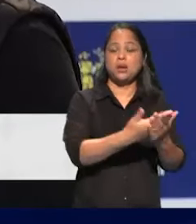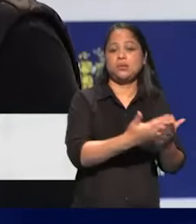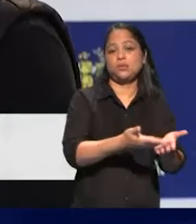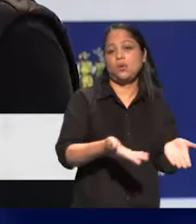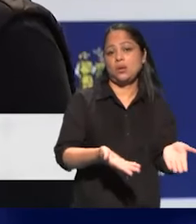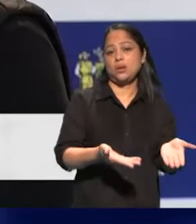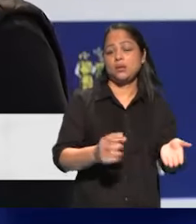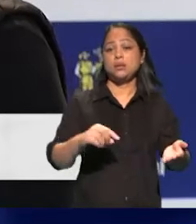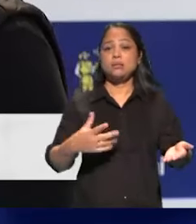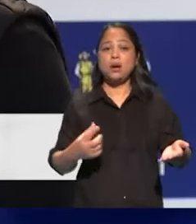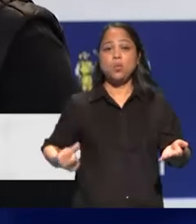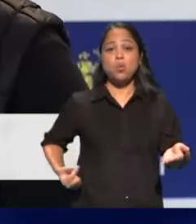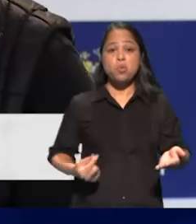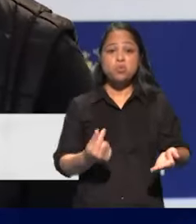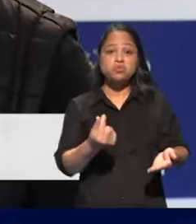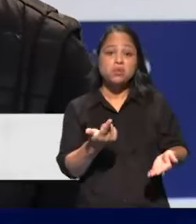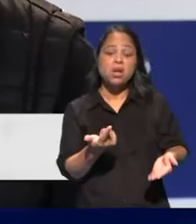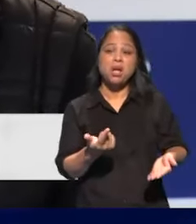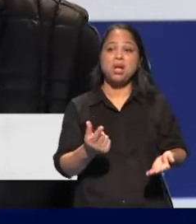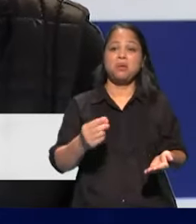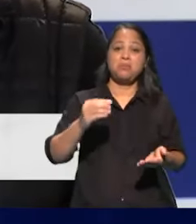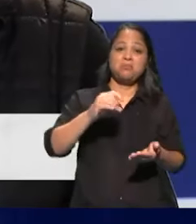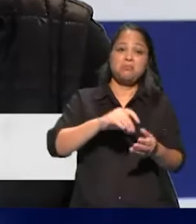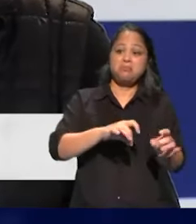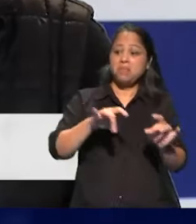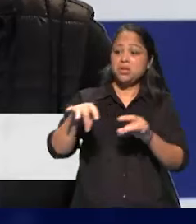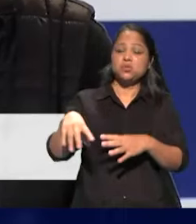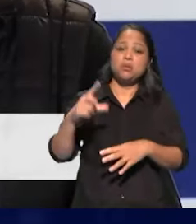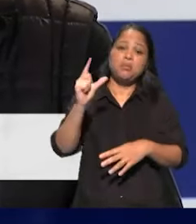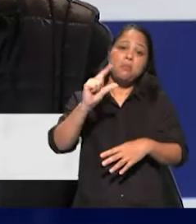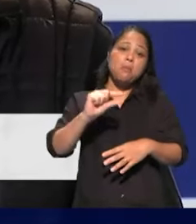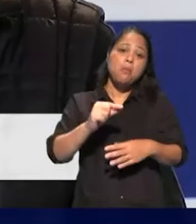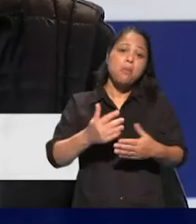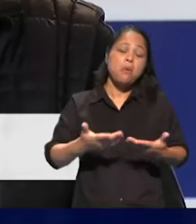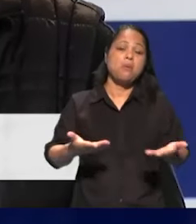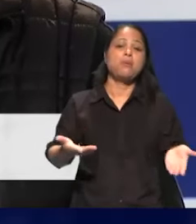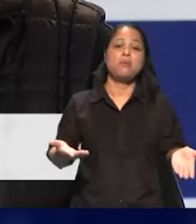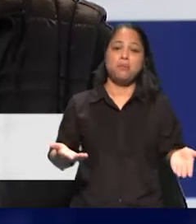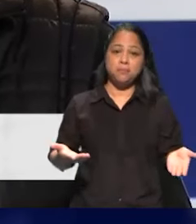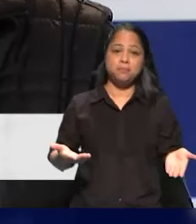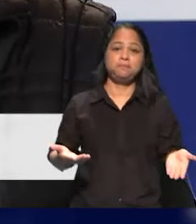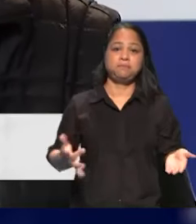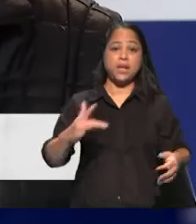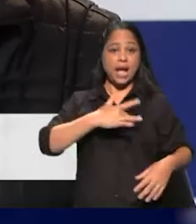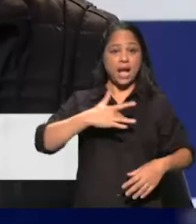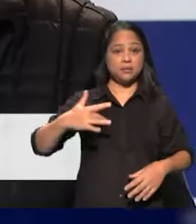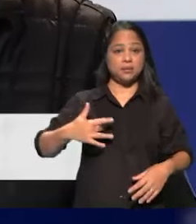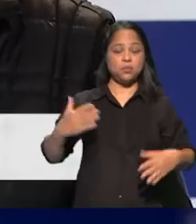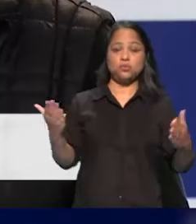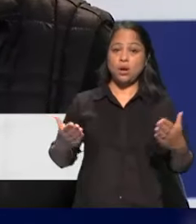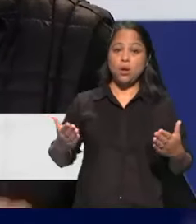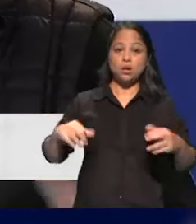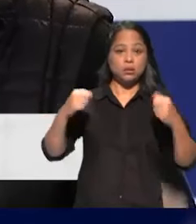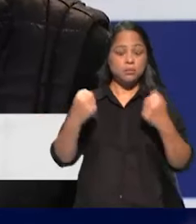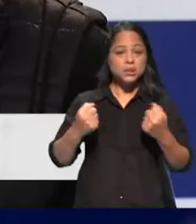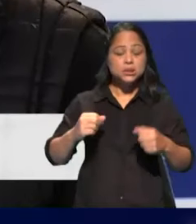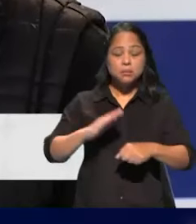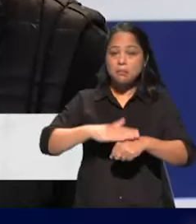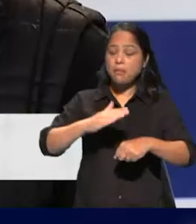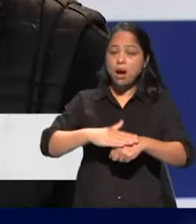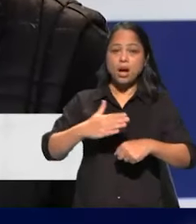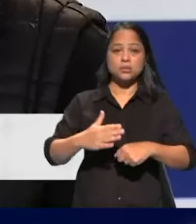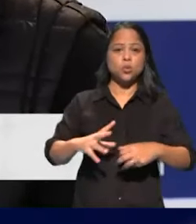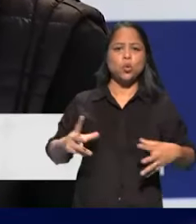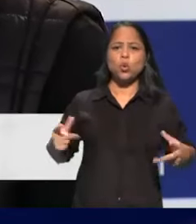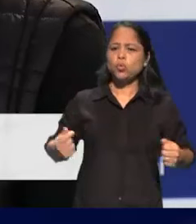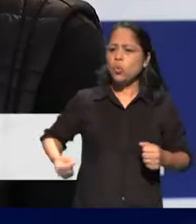redução de custo muito pequeno do que não tá funcionando em contrapartida a pimenta muito para aquele que tá funcionando o caso da saúde agora como eu disse ou seja nós todos